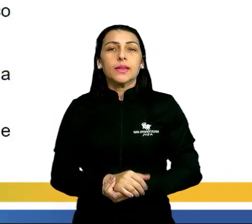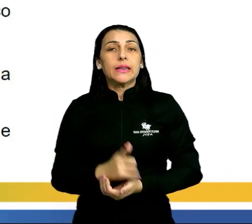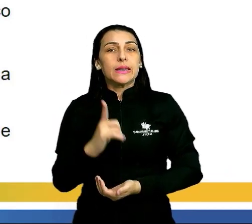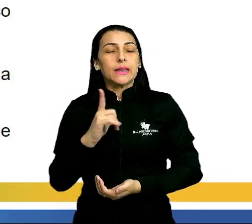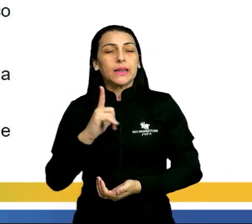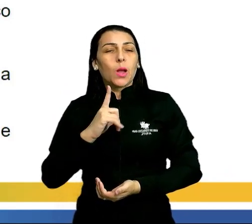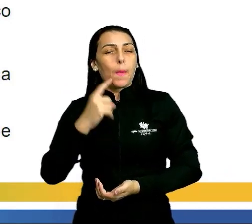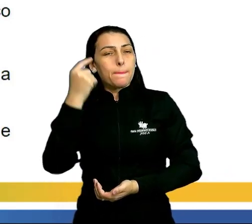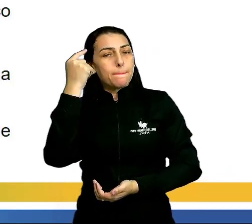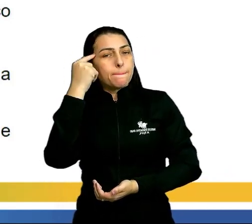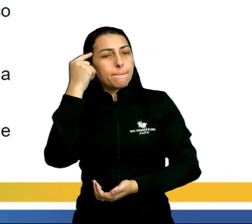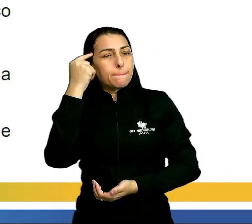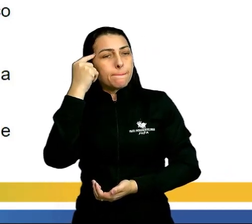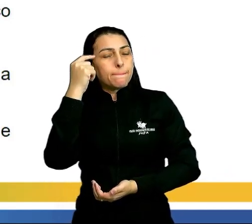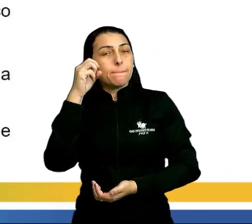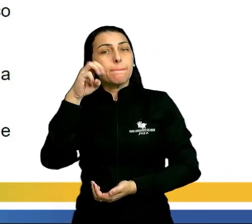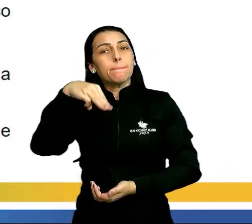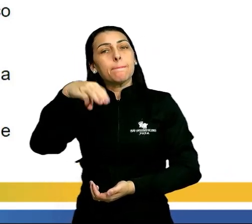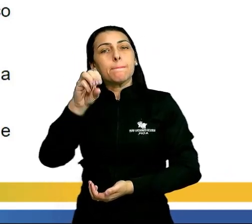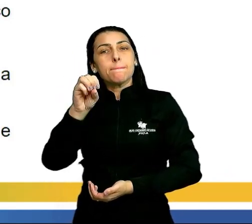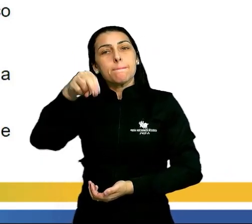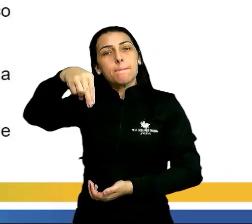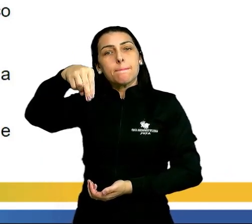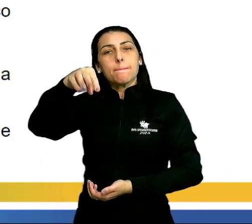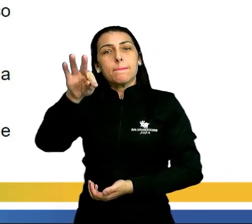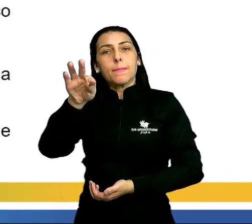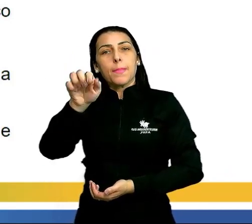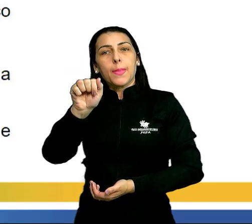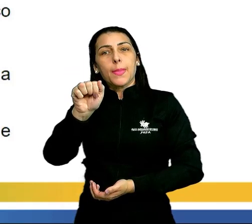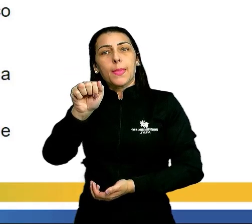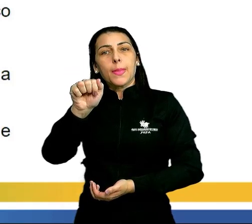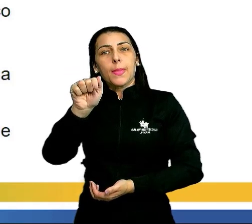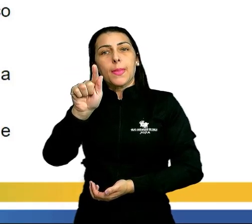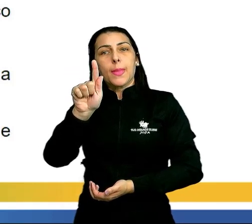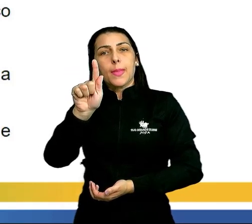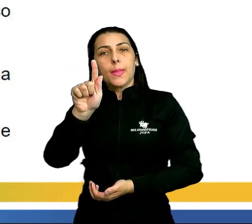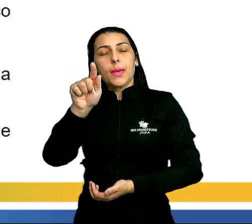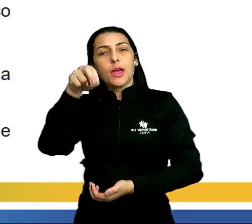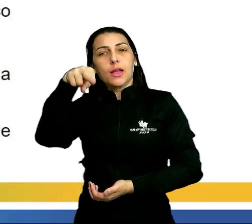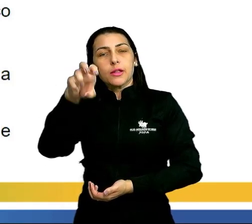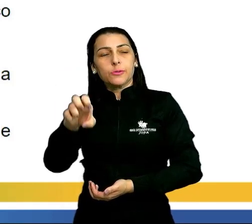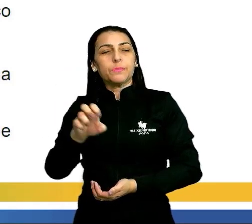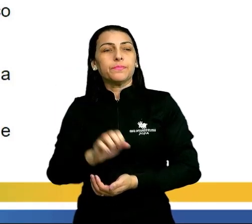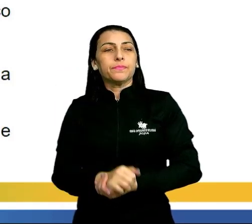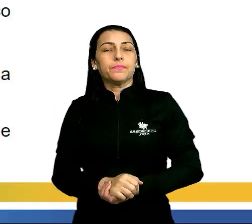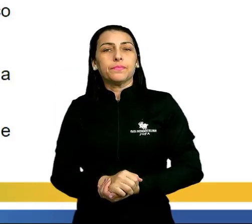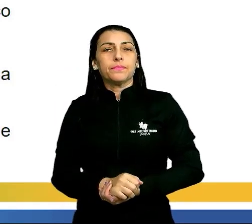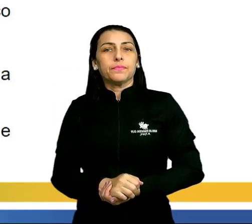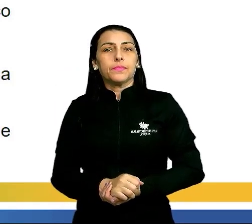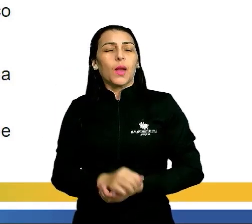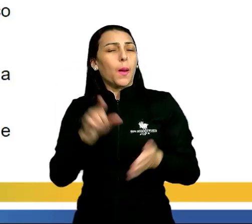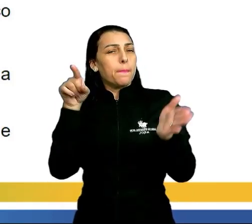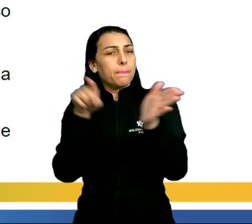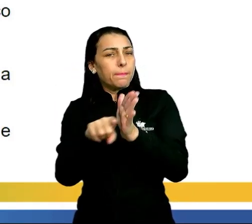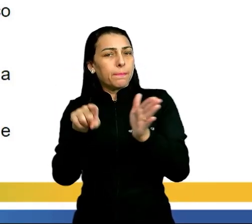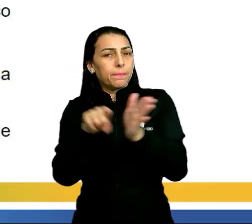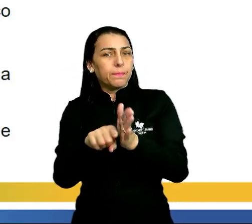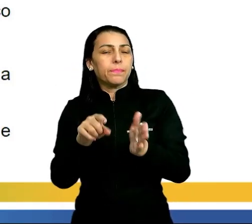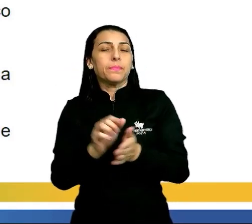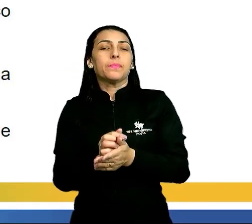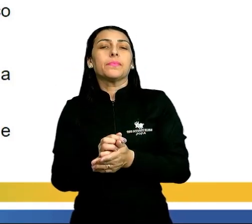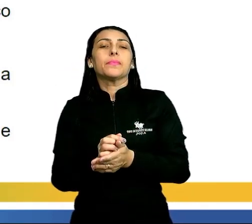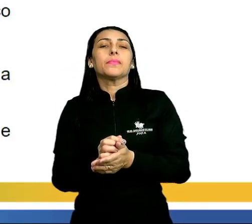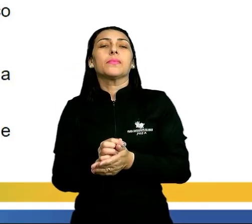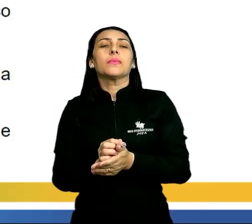temos aí um pensamento do Michel de Montaigne, que vai dizer o seguinte: isso aqui é uma questão que está no